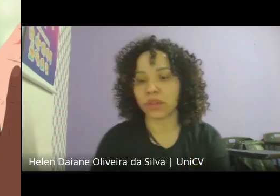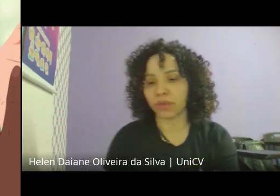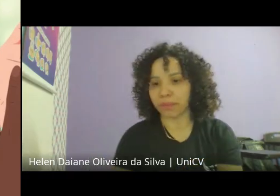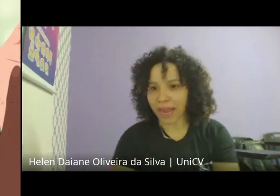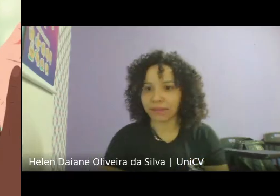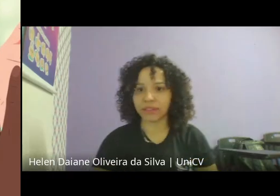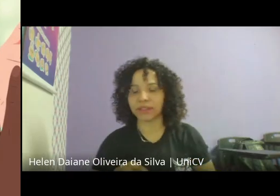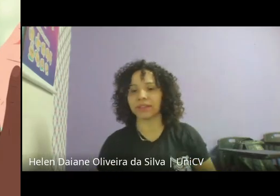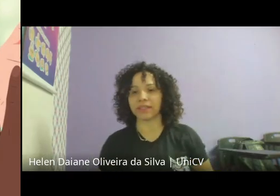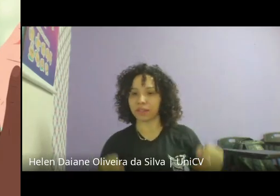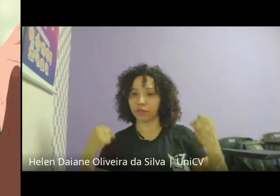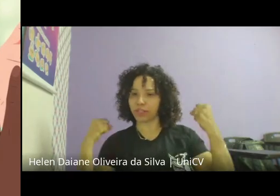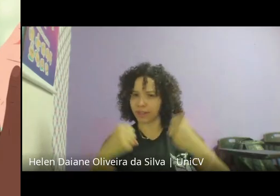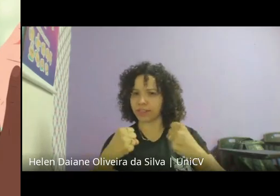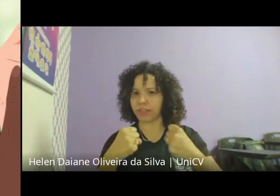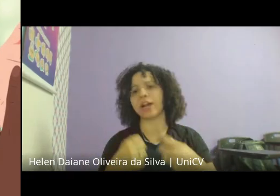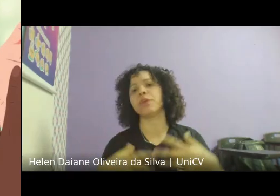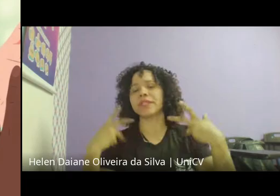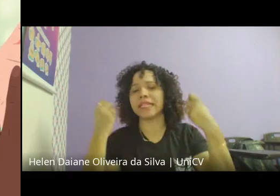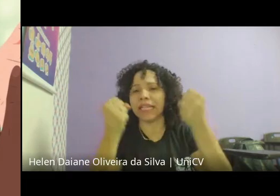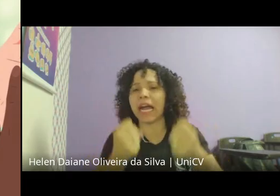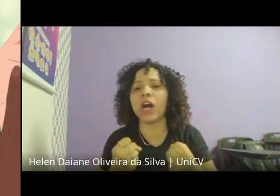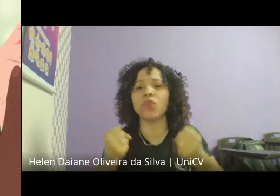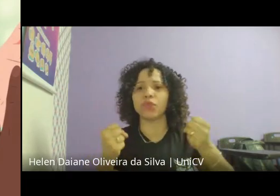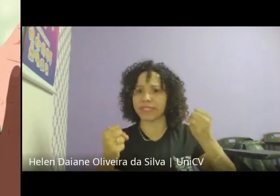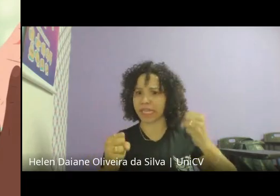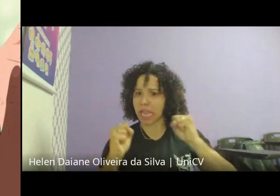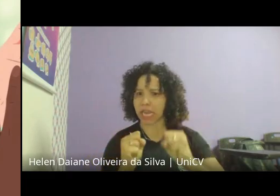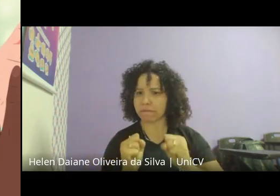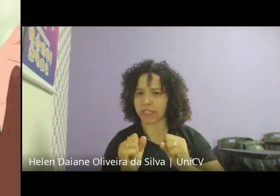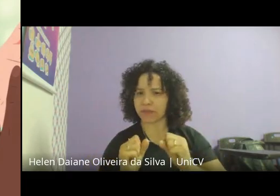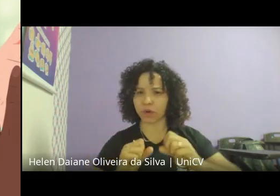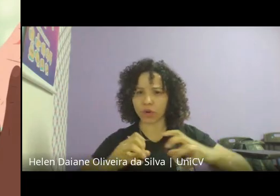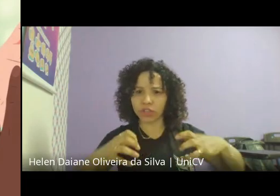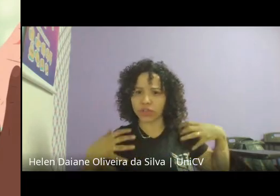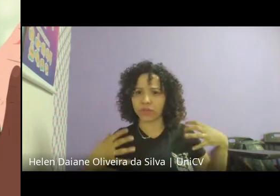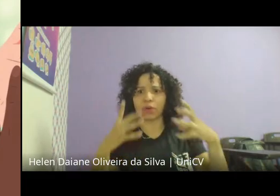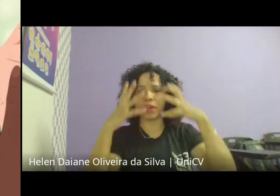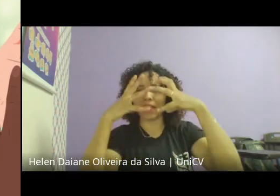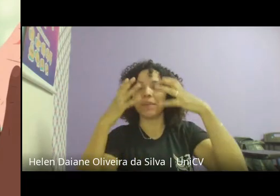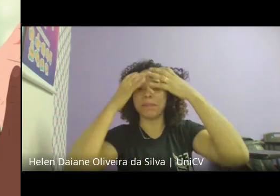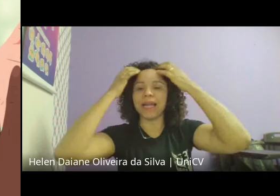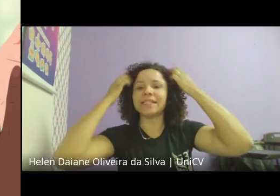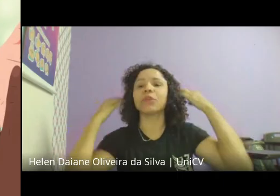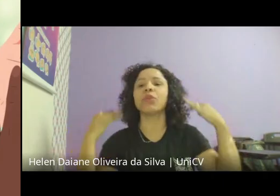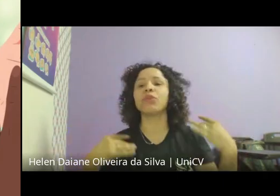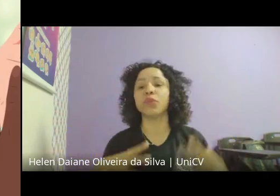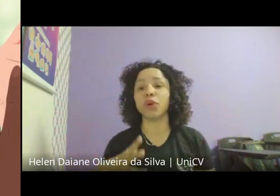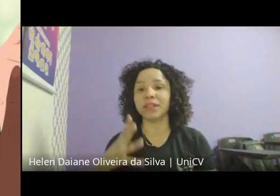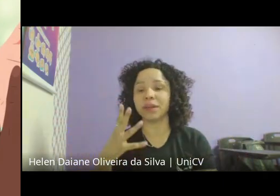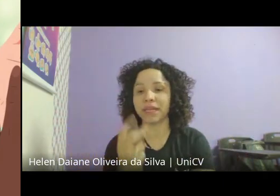Então, às vezes eu tô brava, às vezes eu vou intensificar o meu sinal, vou fazer ele mais forte, mas eu